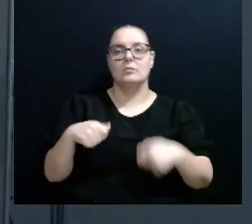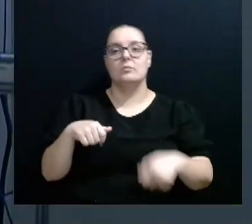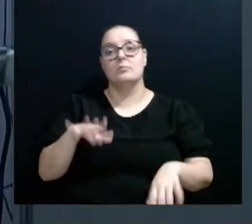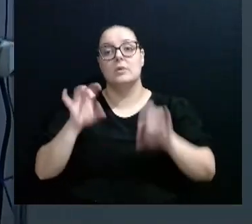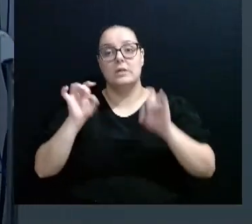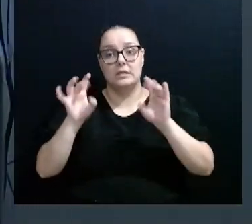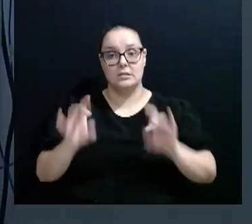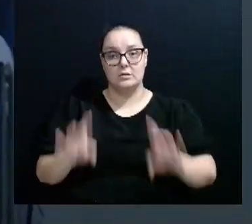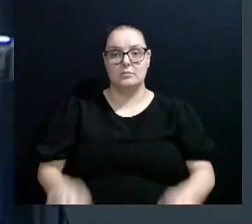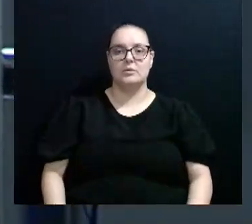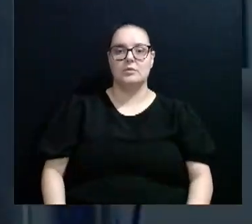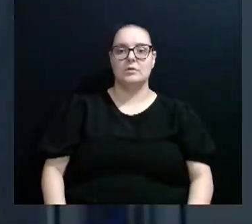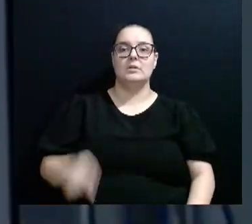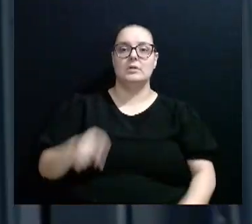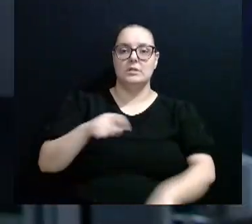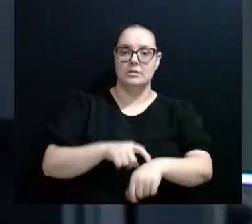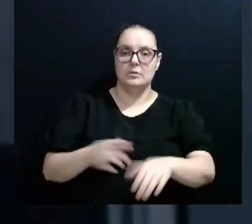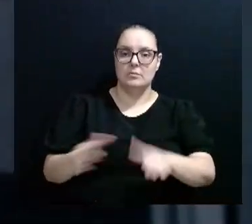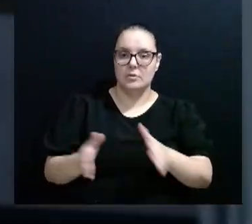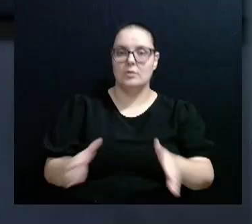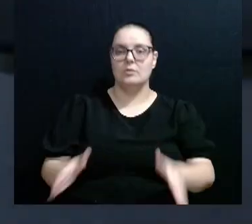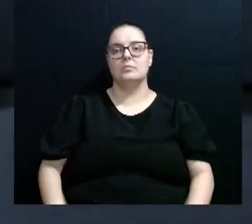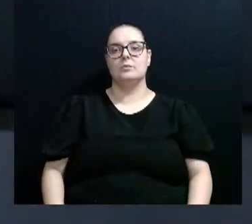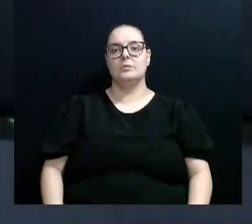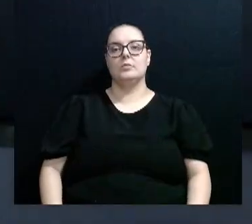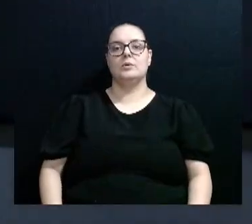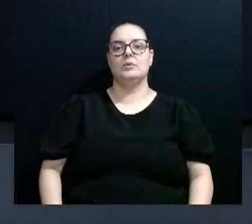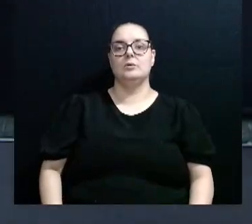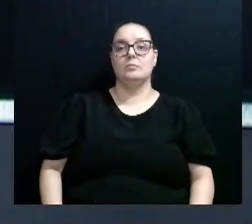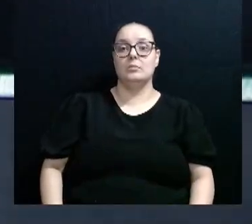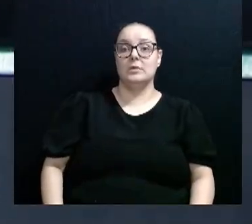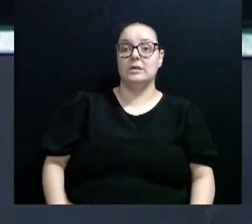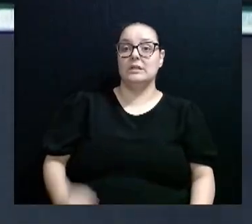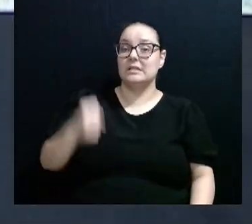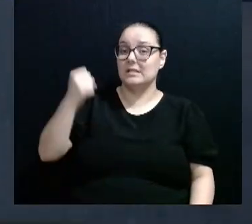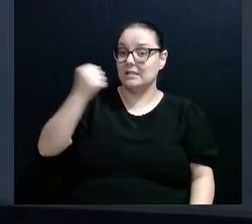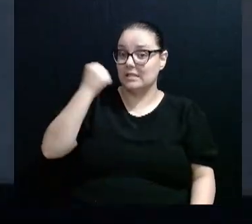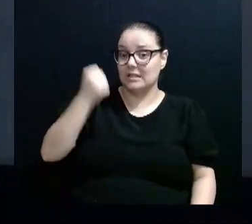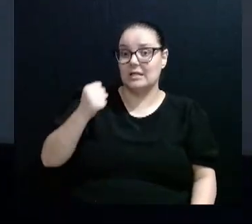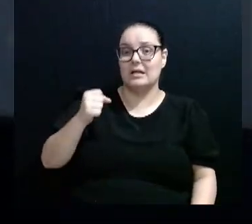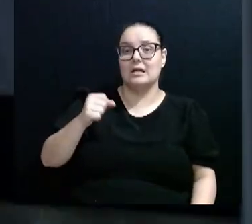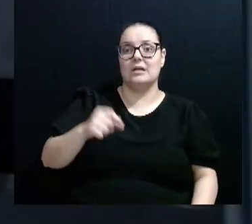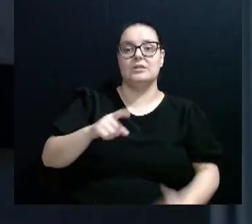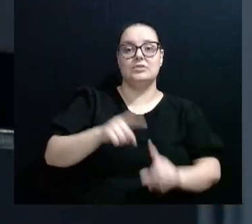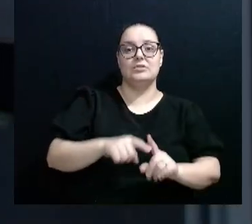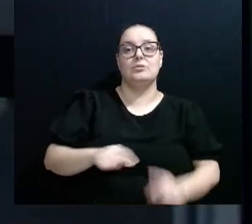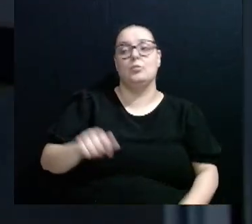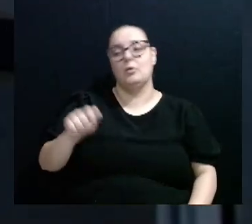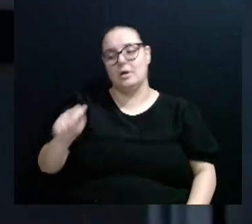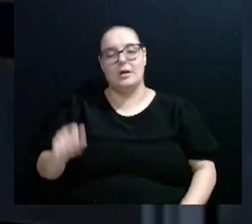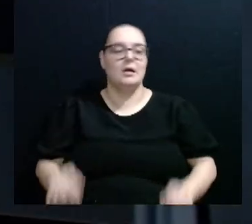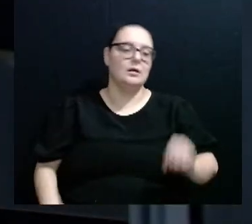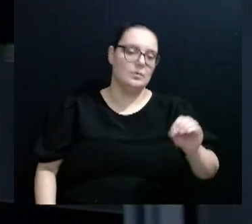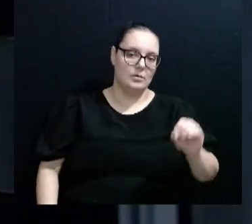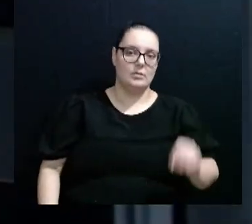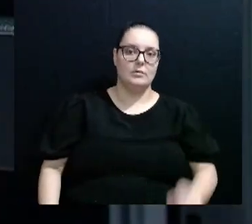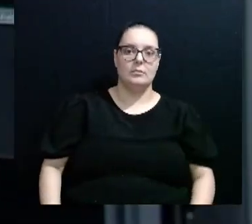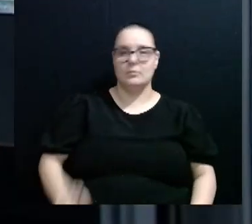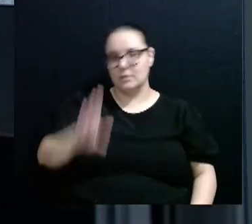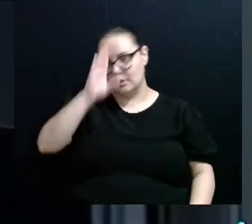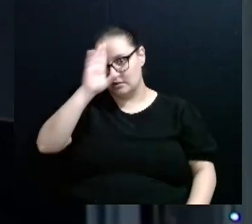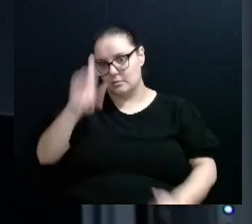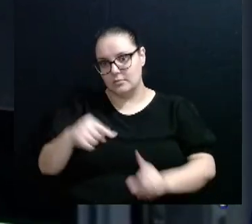Nesse momento, a gente está com um estoque crítico dos tipos A e O, principalmente dos positivos, né? E